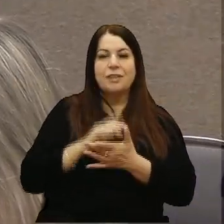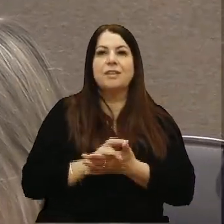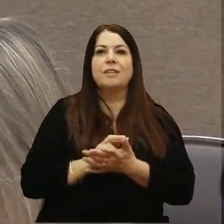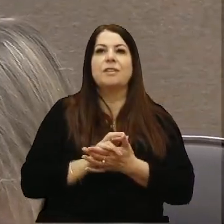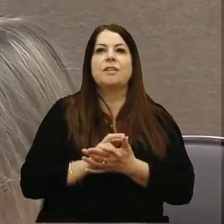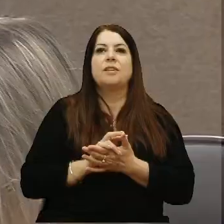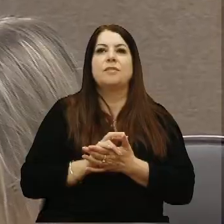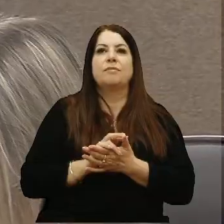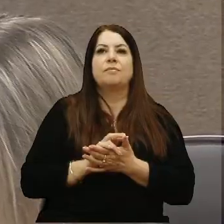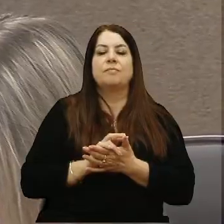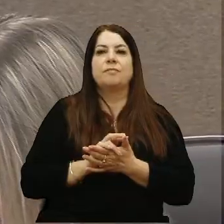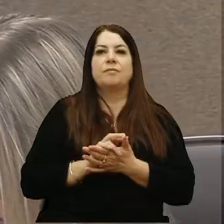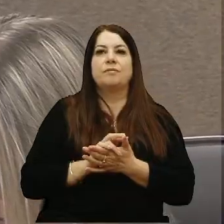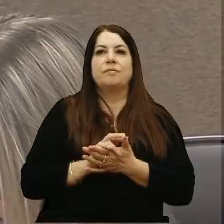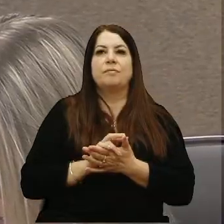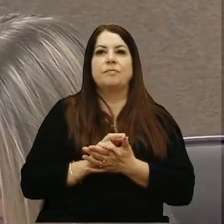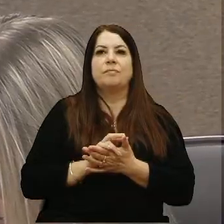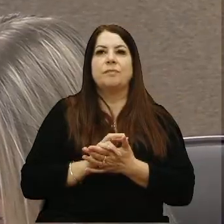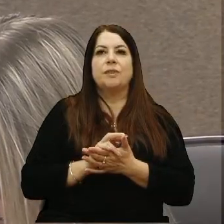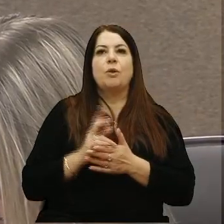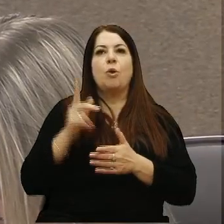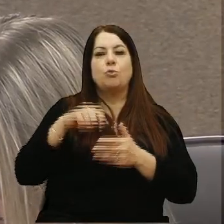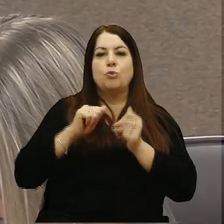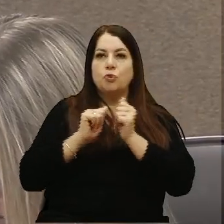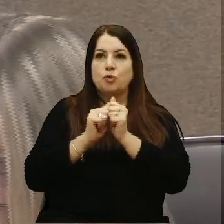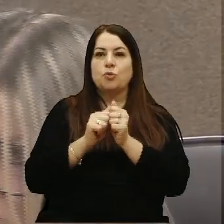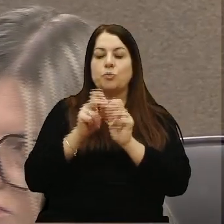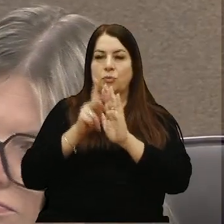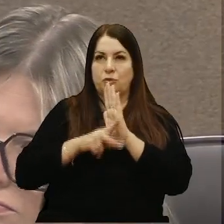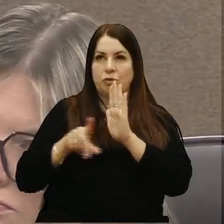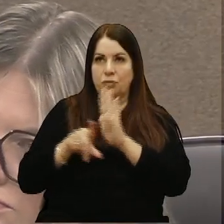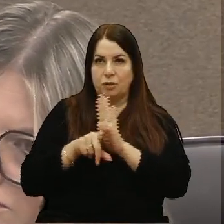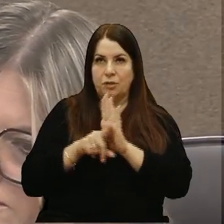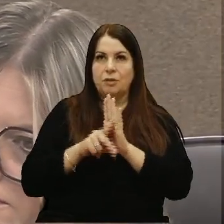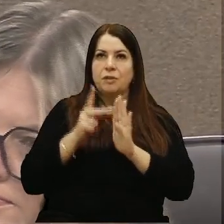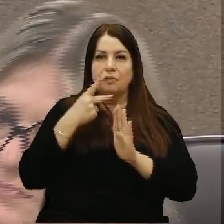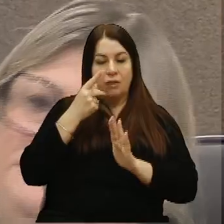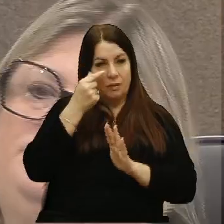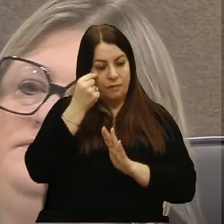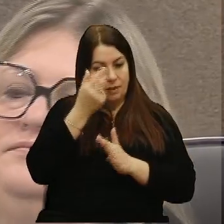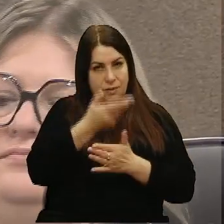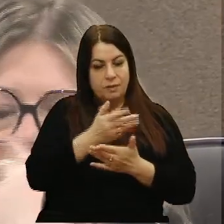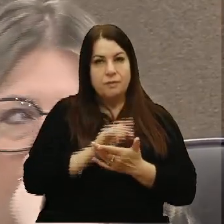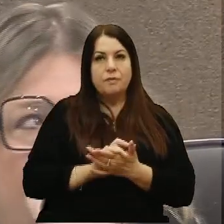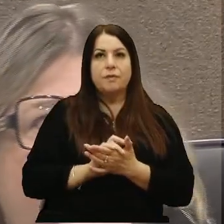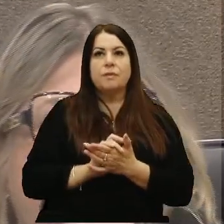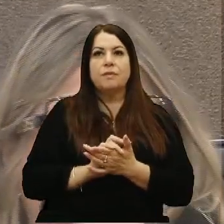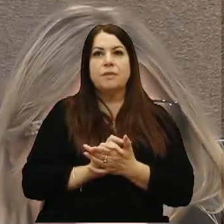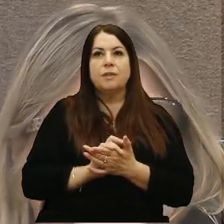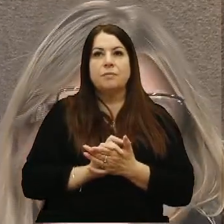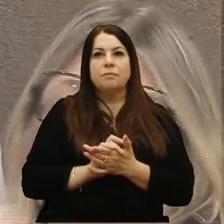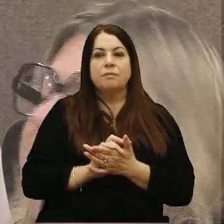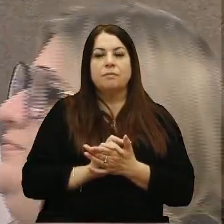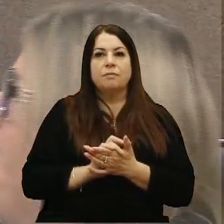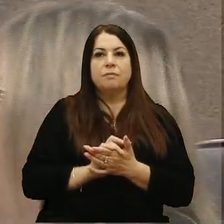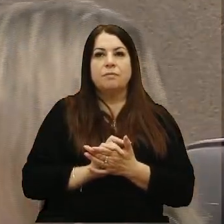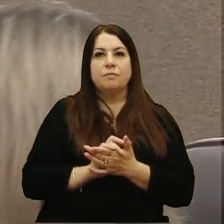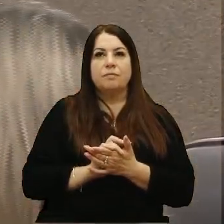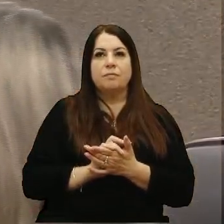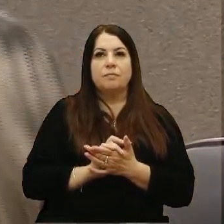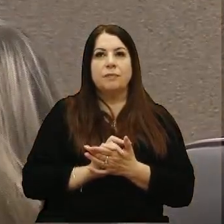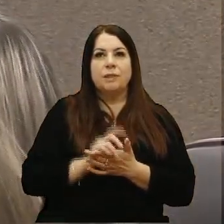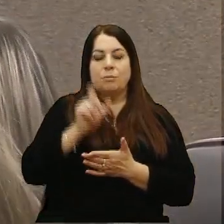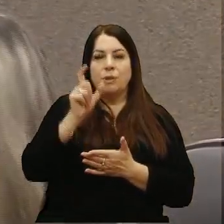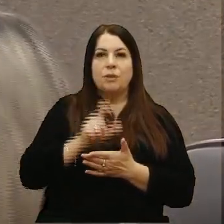né, coautor do projeto de lei, e dizer, Fris, e aqui uma pessoa